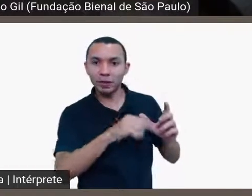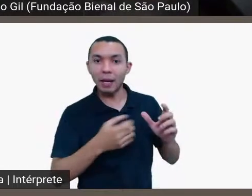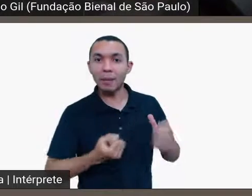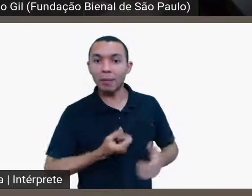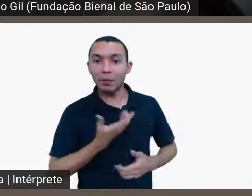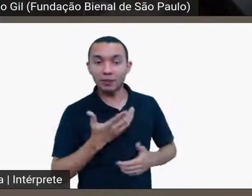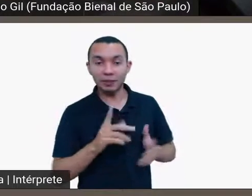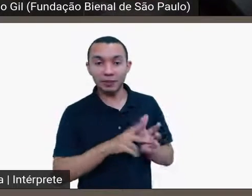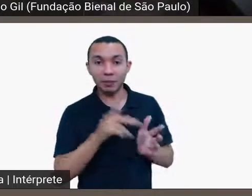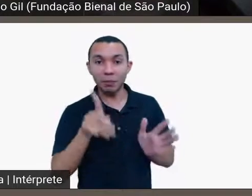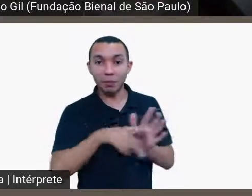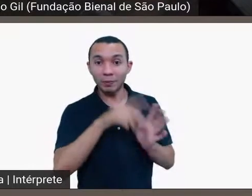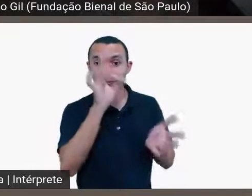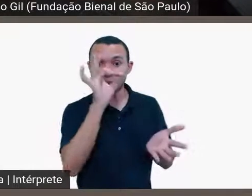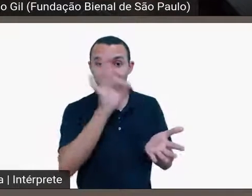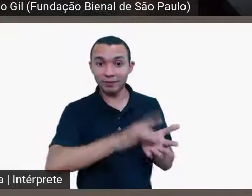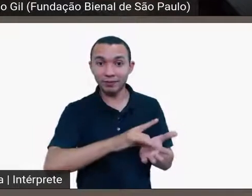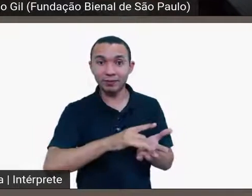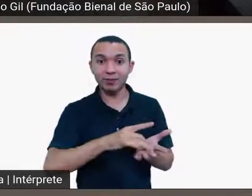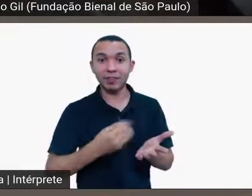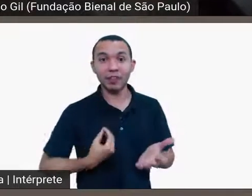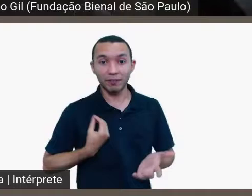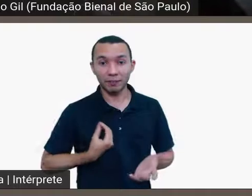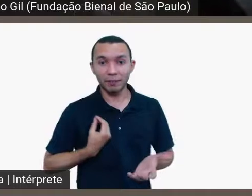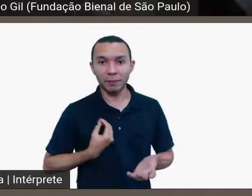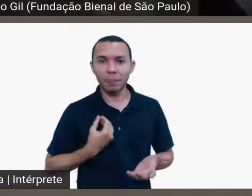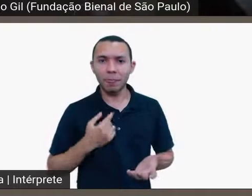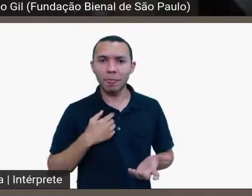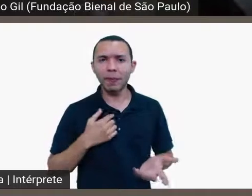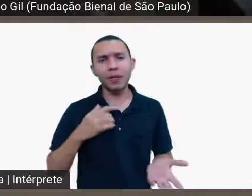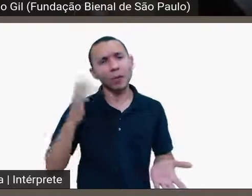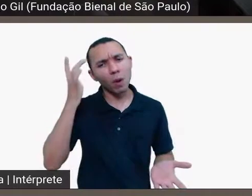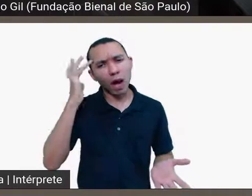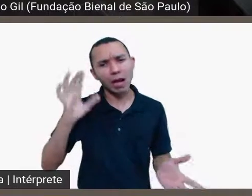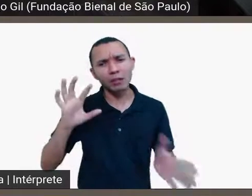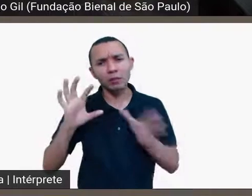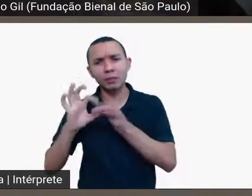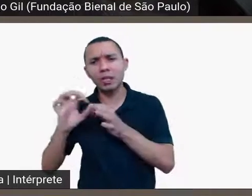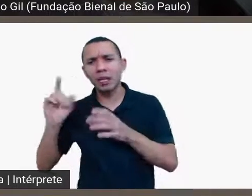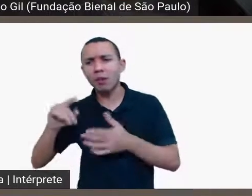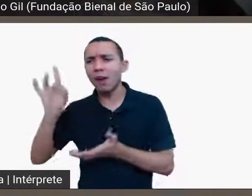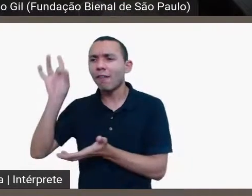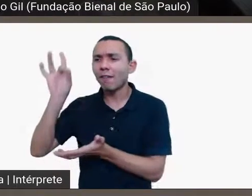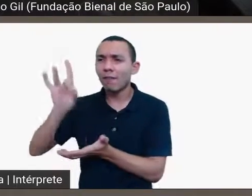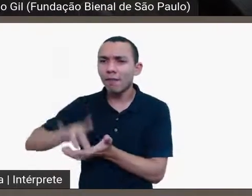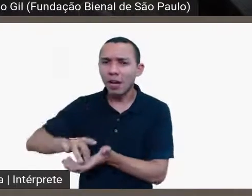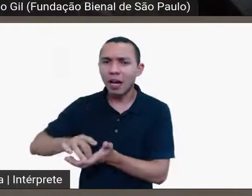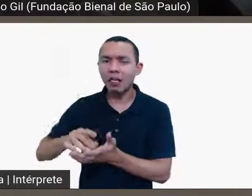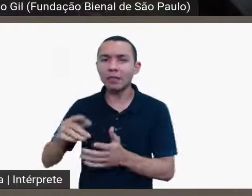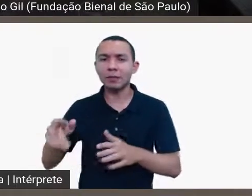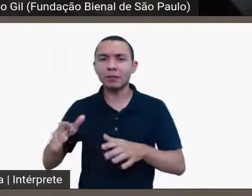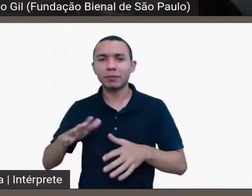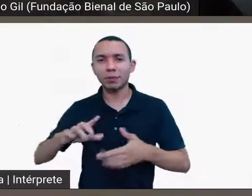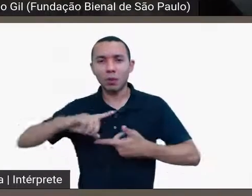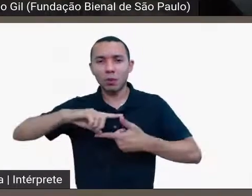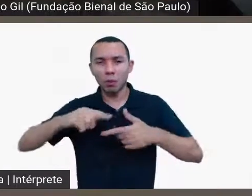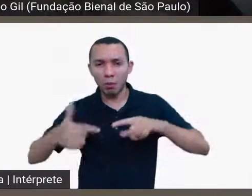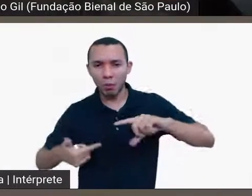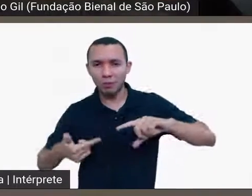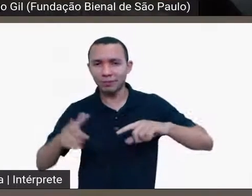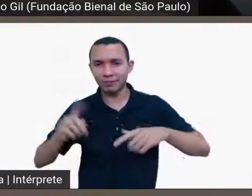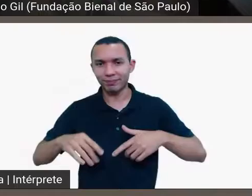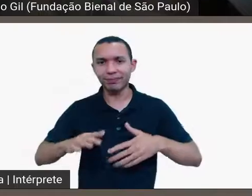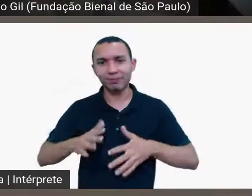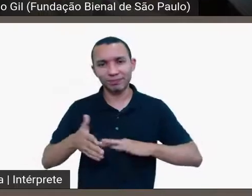real, que eu associo mais com uma ideia de realismo moderno do que com o naturalismo